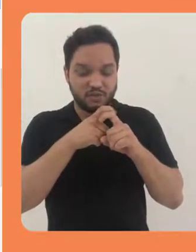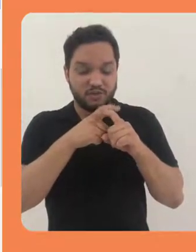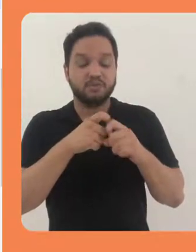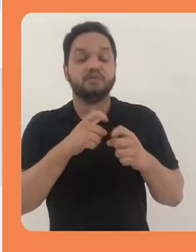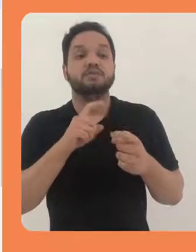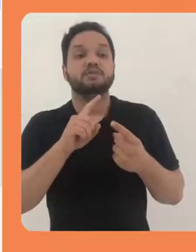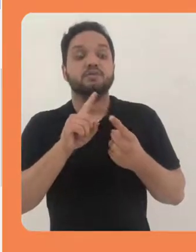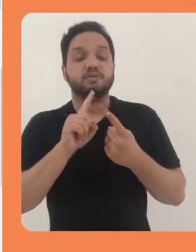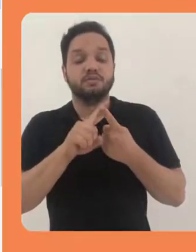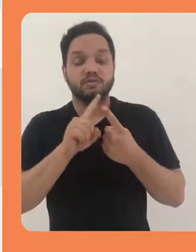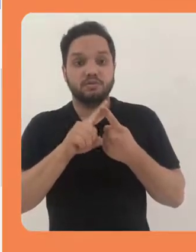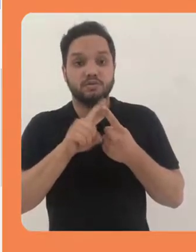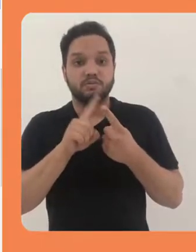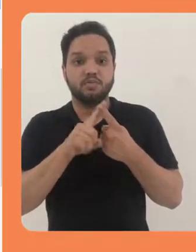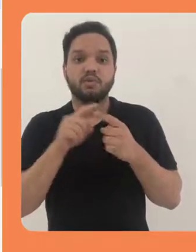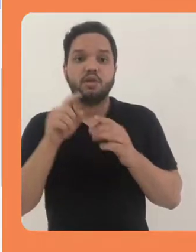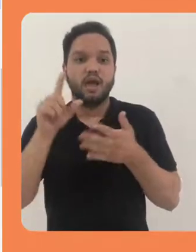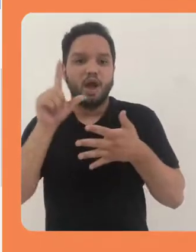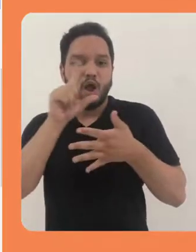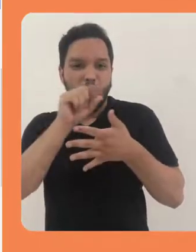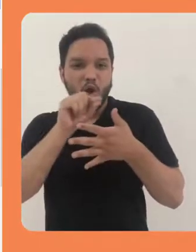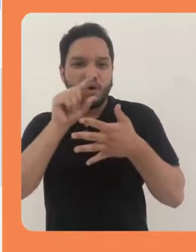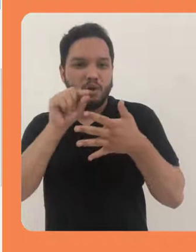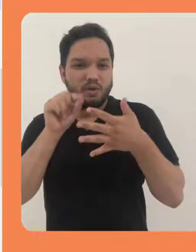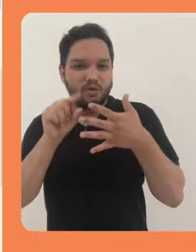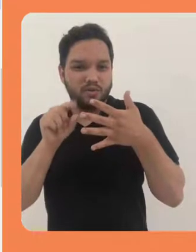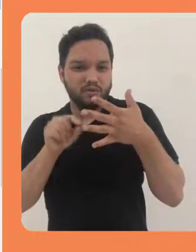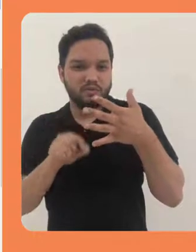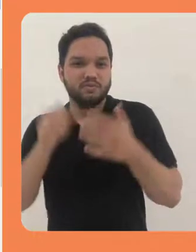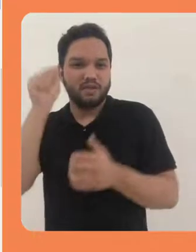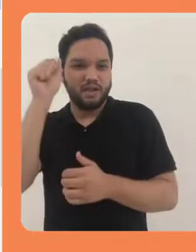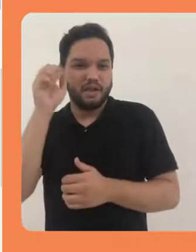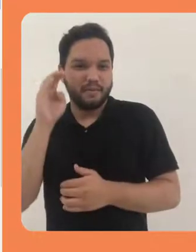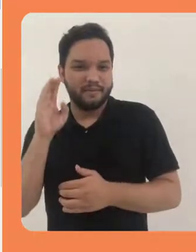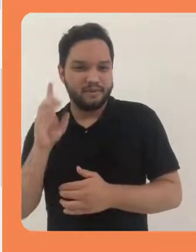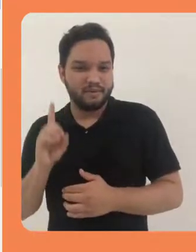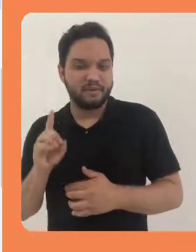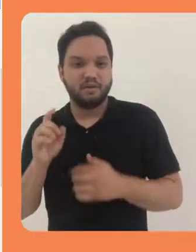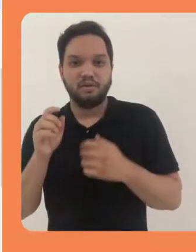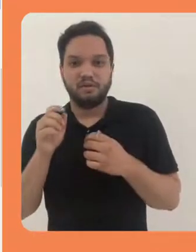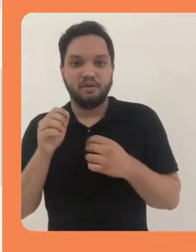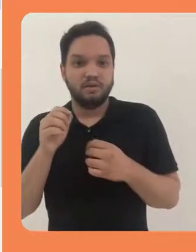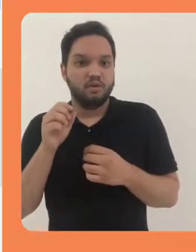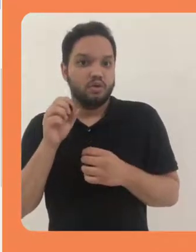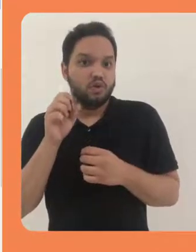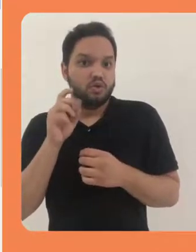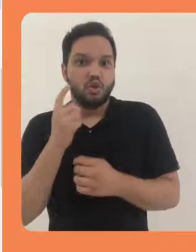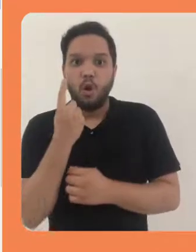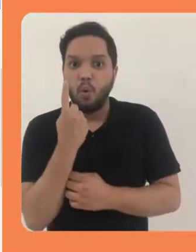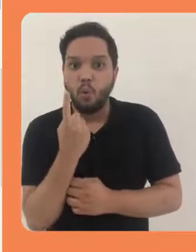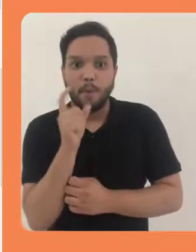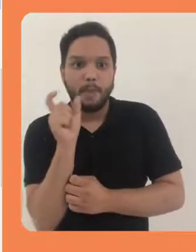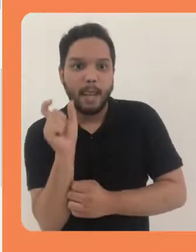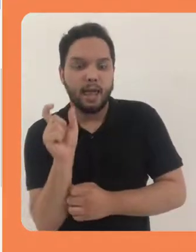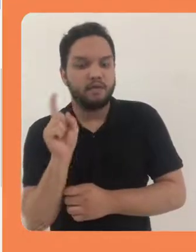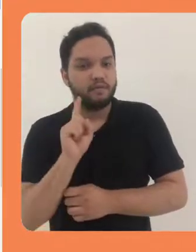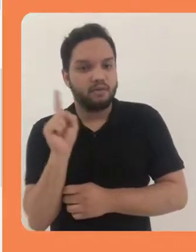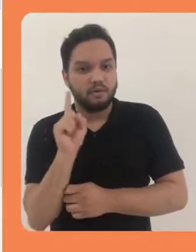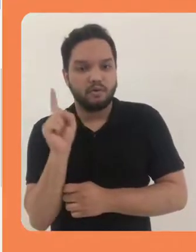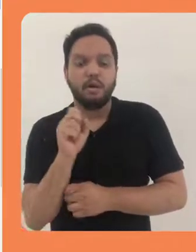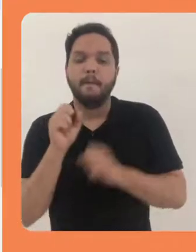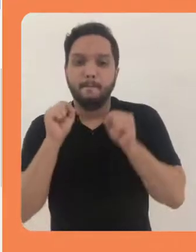entre o asterisco e você pode colocar